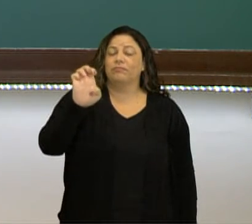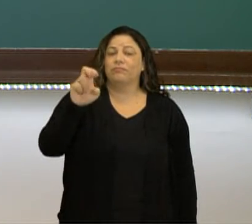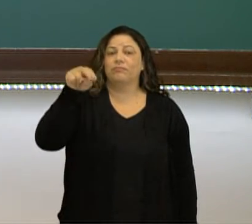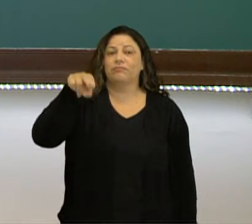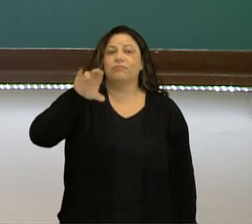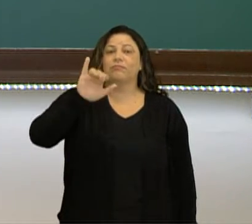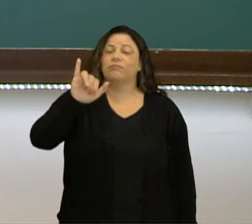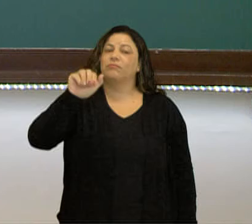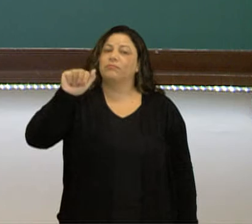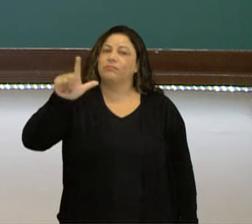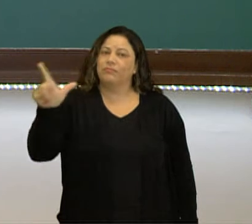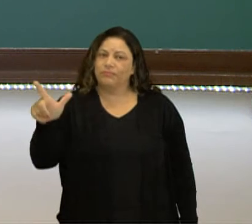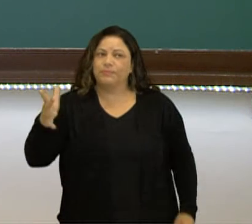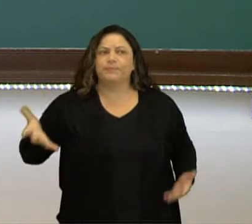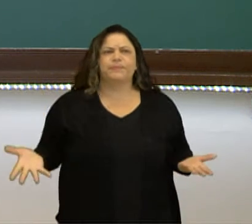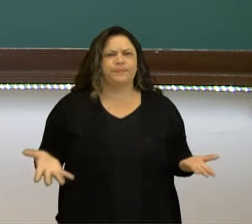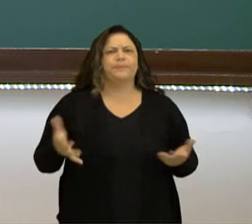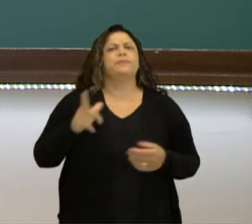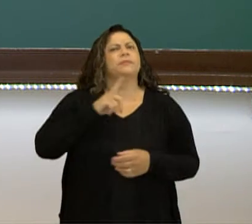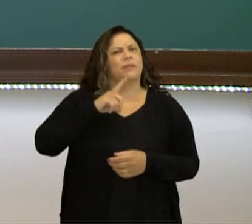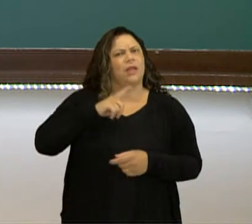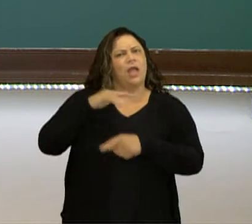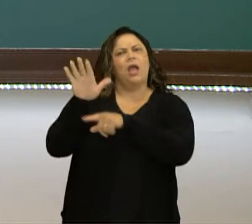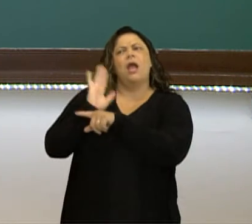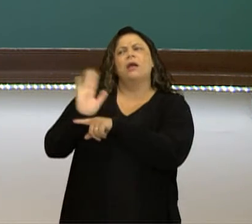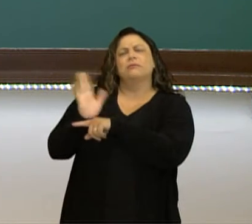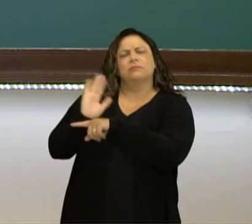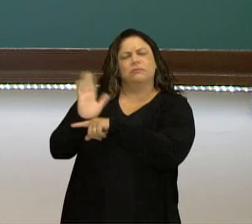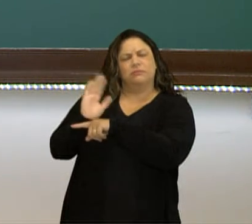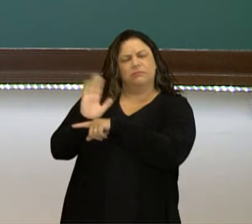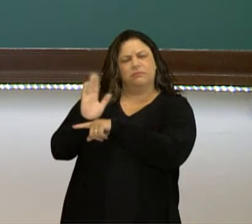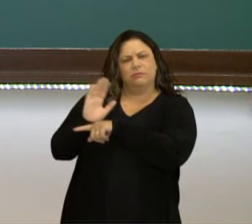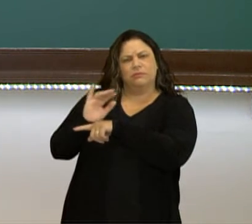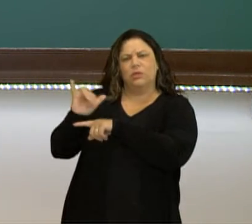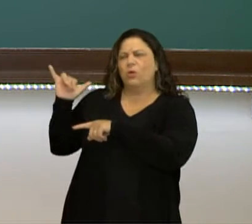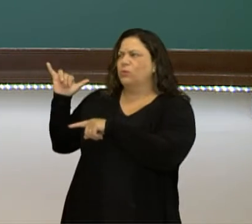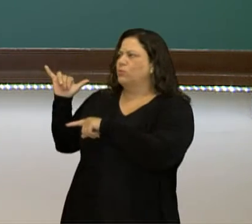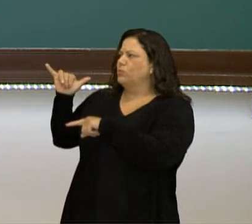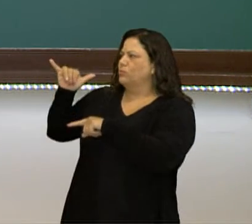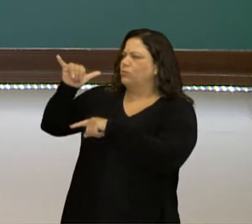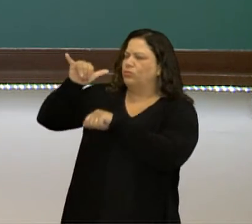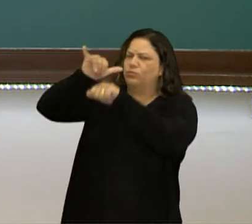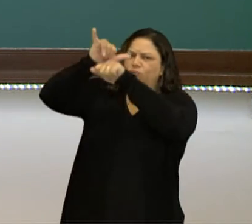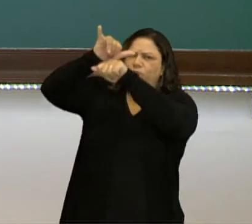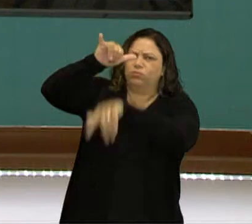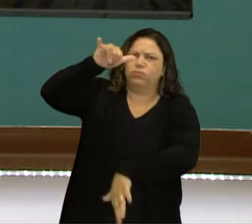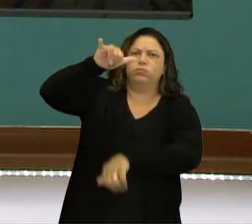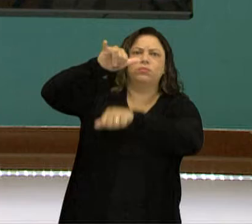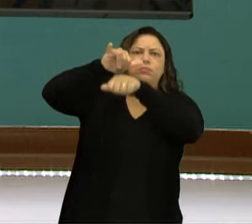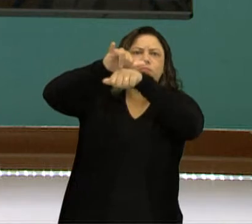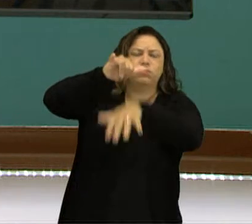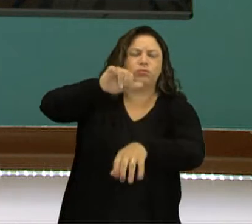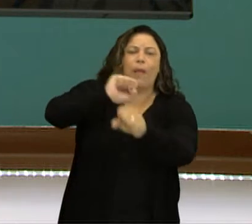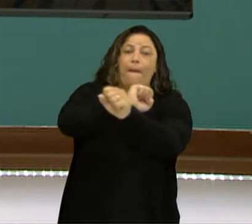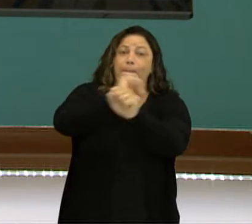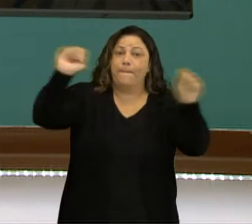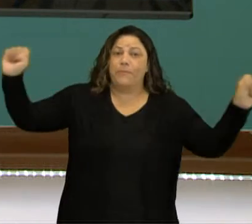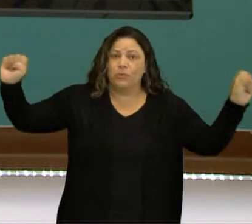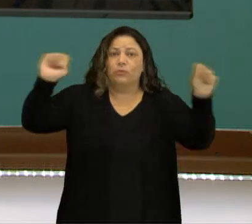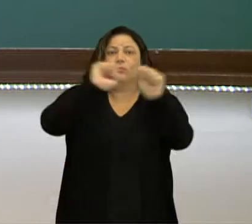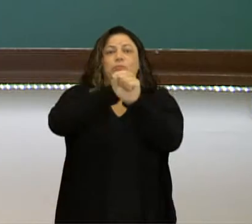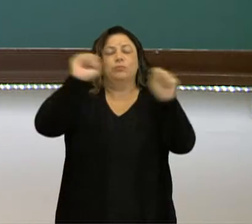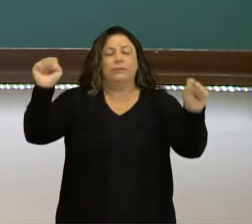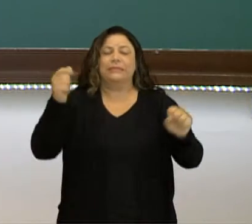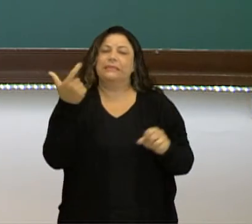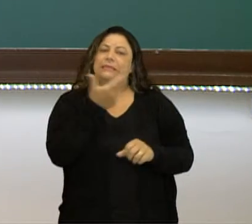exemplo, tem vídeos aí que falam sobre a questão de lançamento de bombas da Segunda Guerra Mundial, aquela coisa toda, projéteis. Então se você